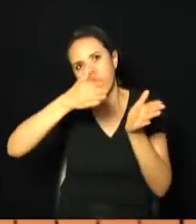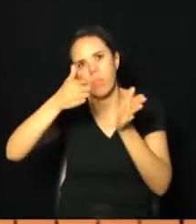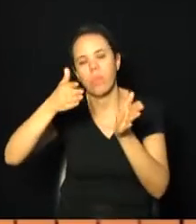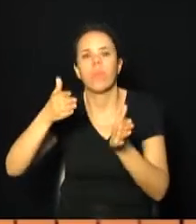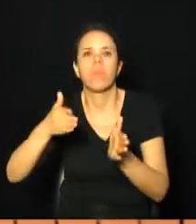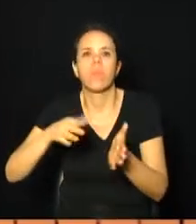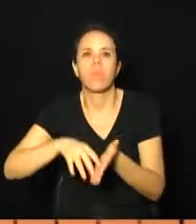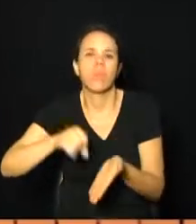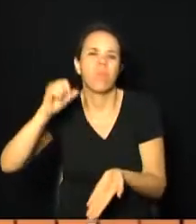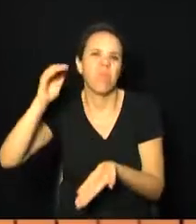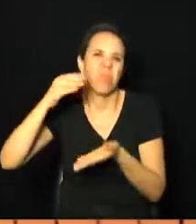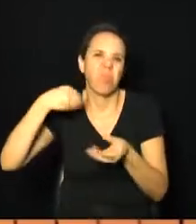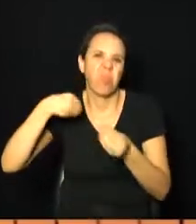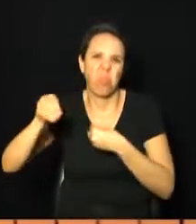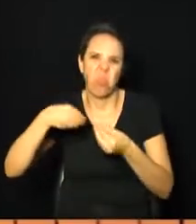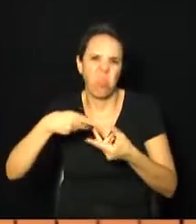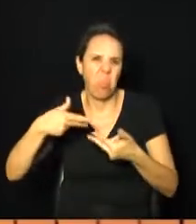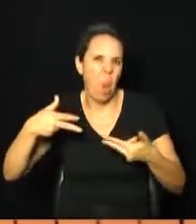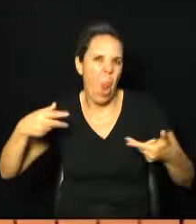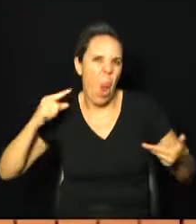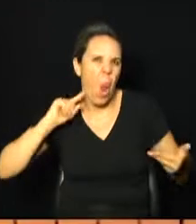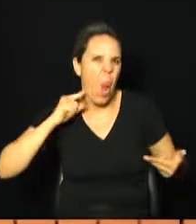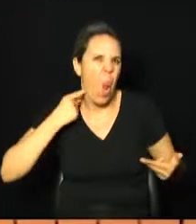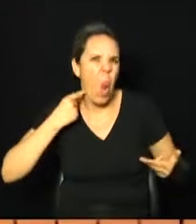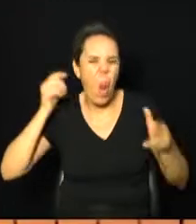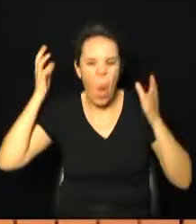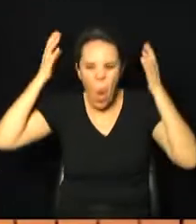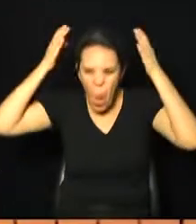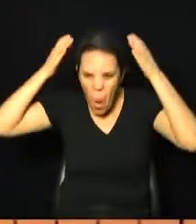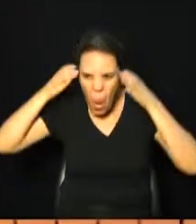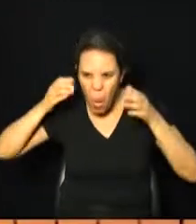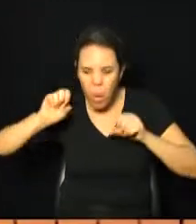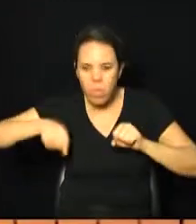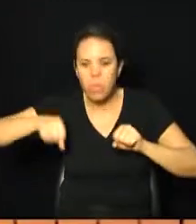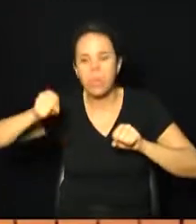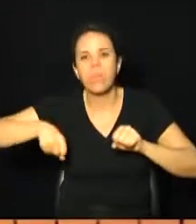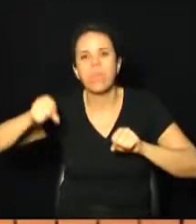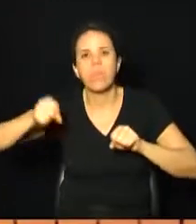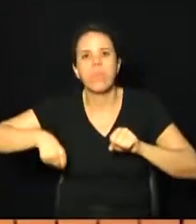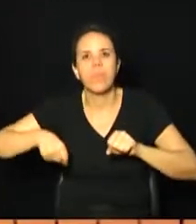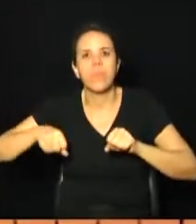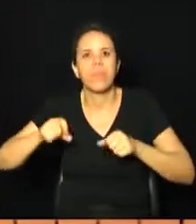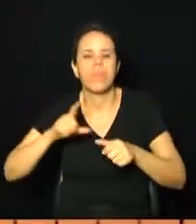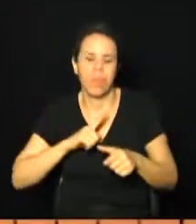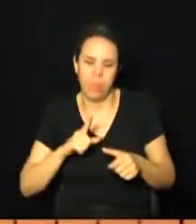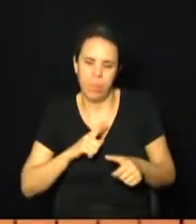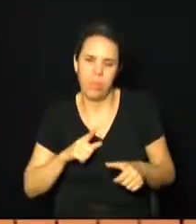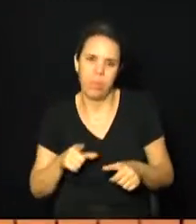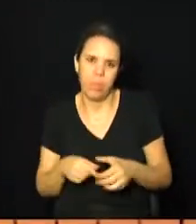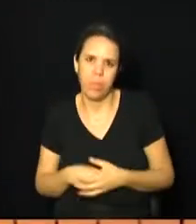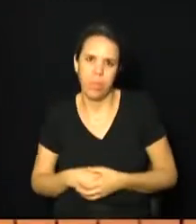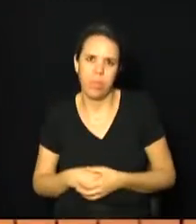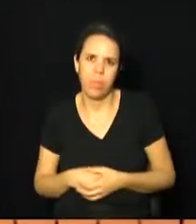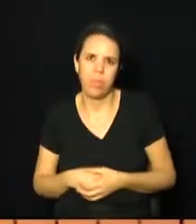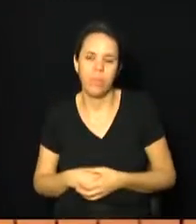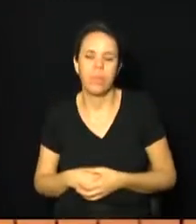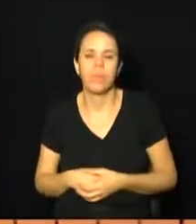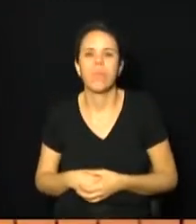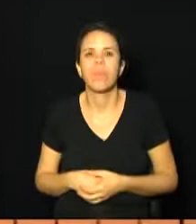tirando garrafa PET, tinha até capacete de moto, até ele falou peça de moto, tinha até capacete de moto nesses